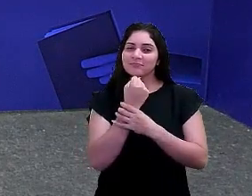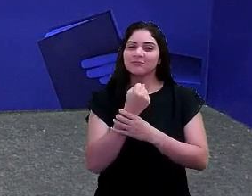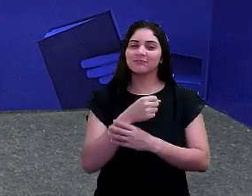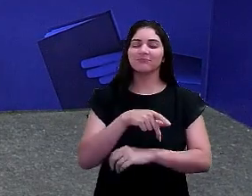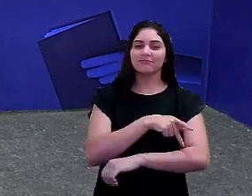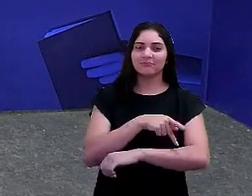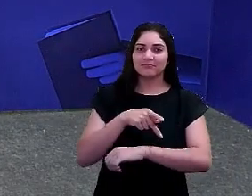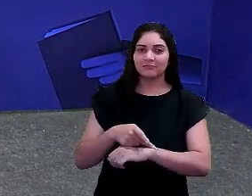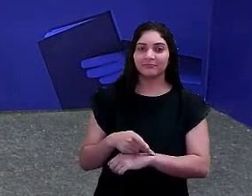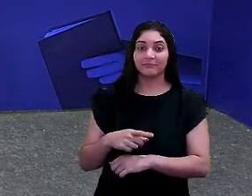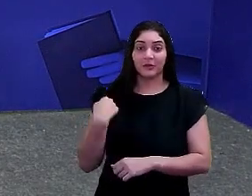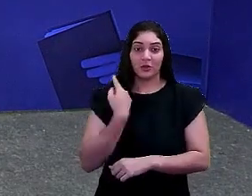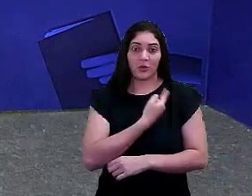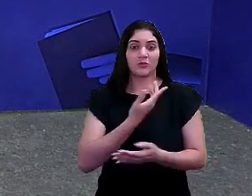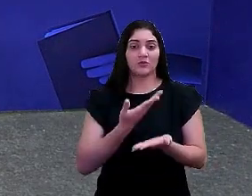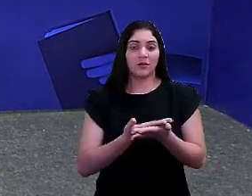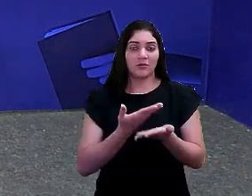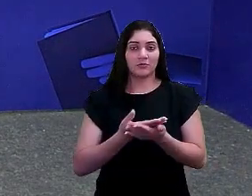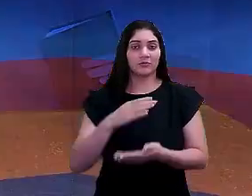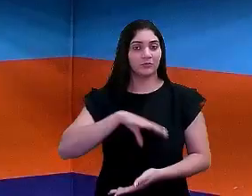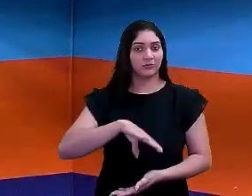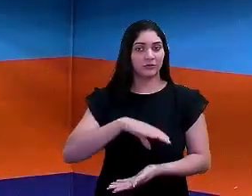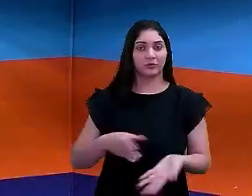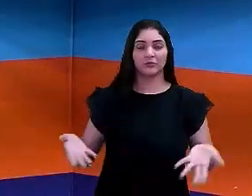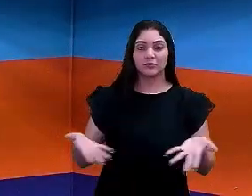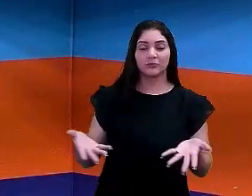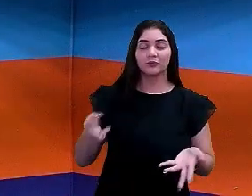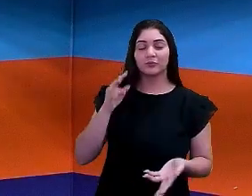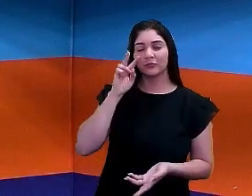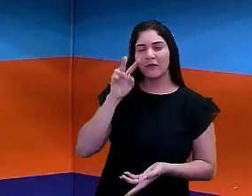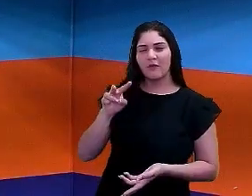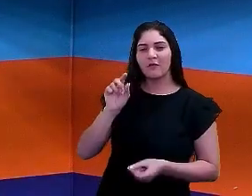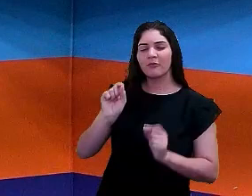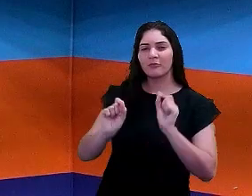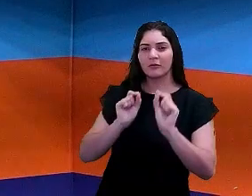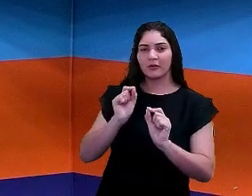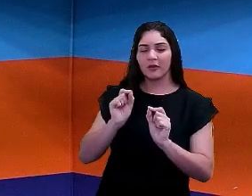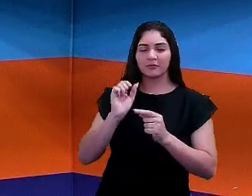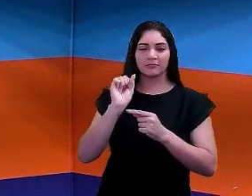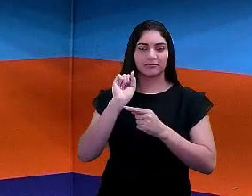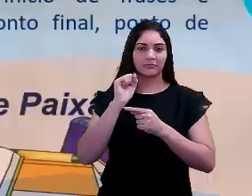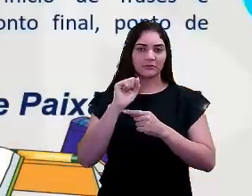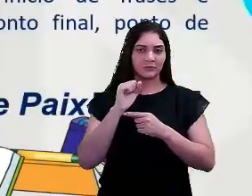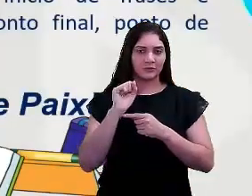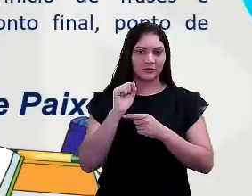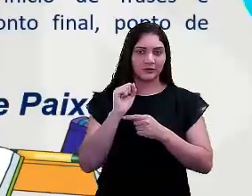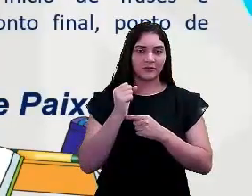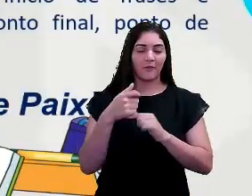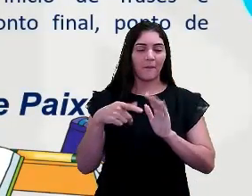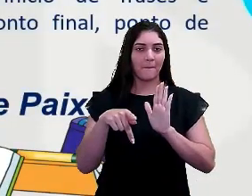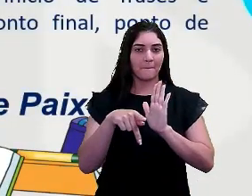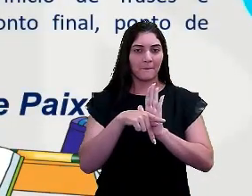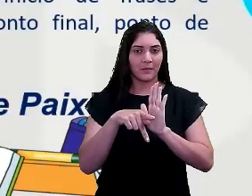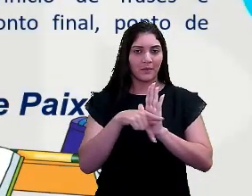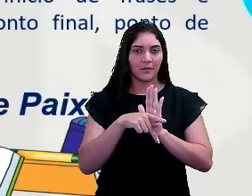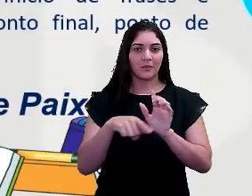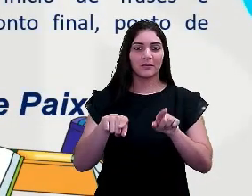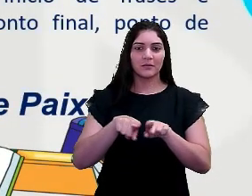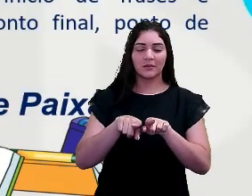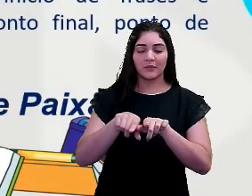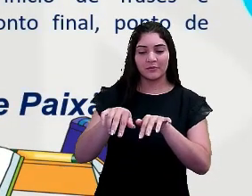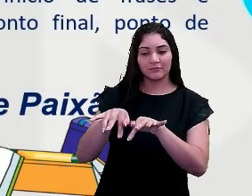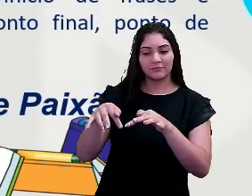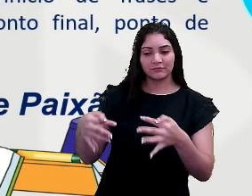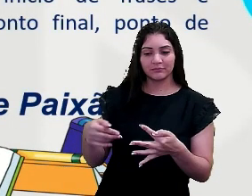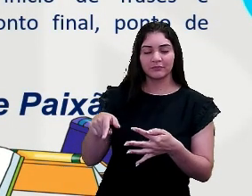nossa aula de português de hoje, a gente vai ver aqui sobre os substantivos próprios e comuns. Lembra que a